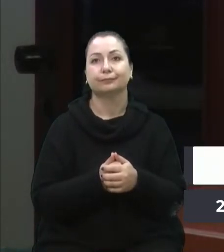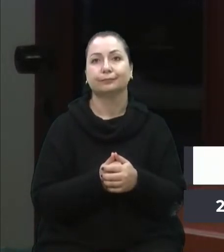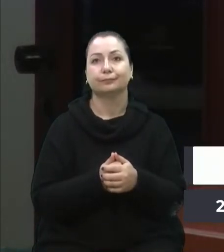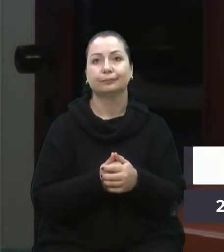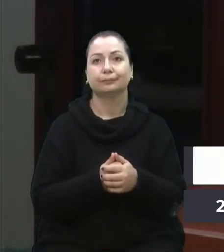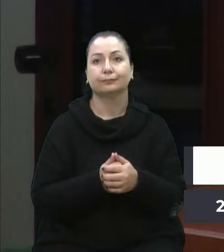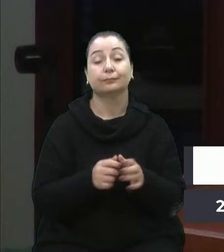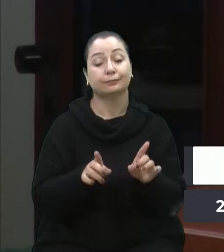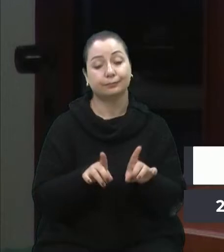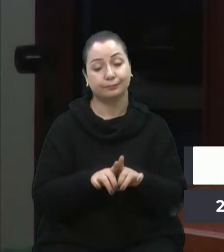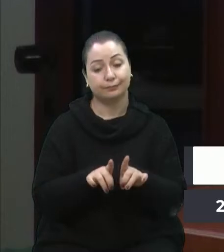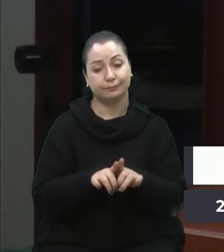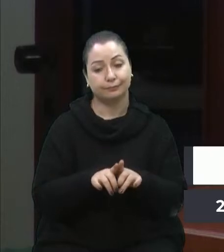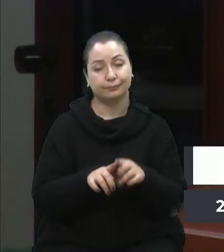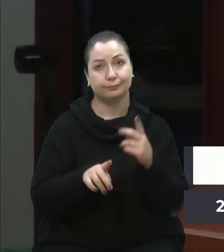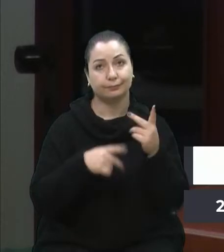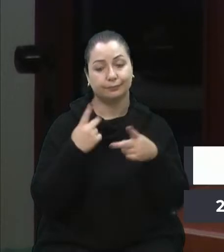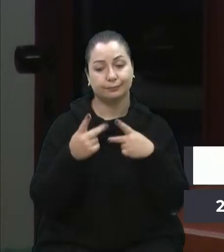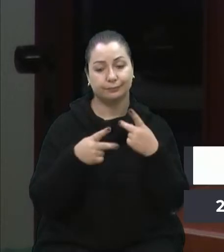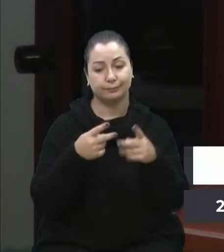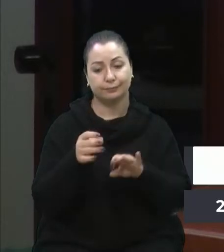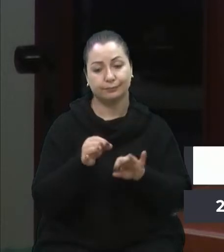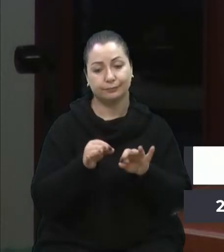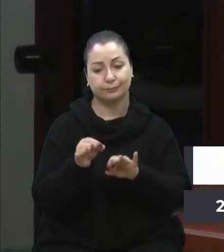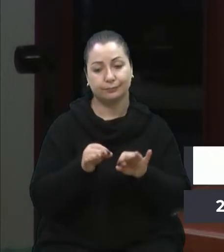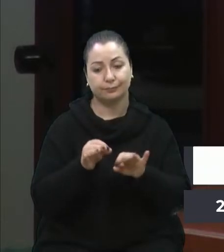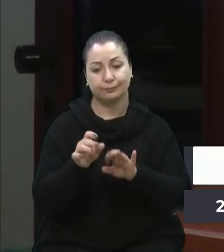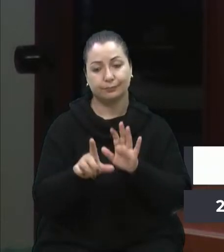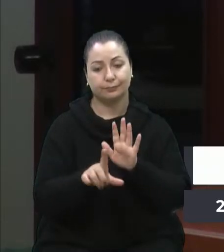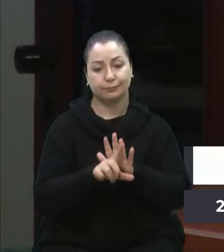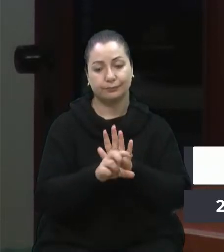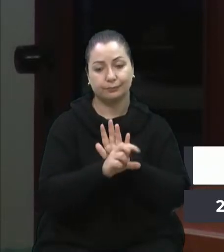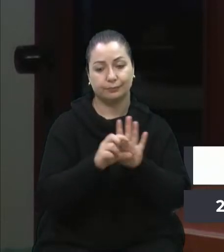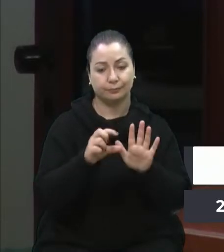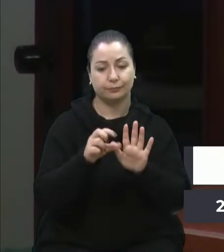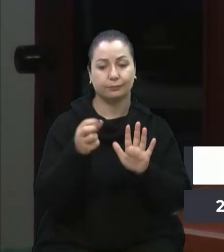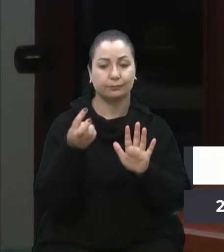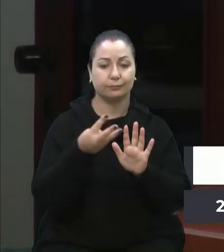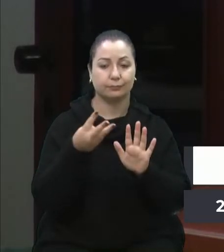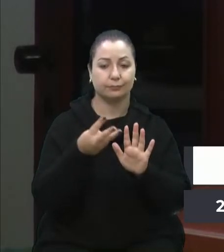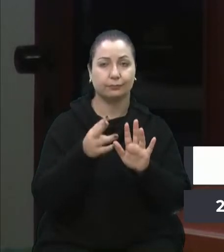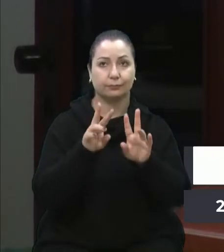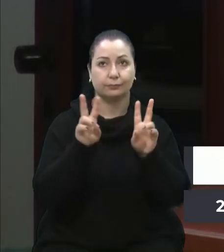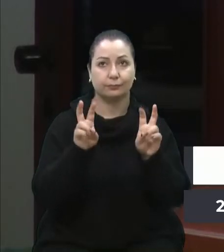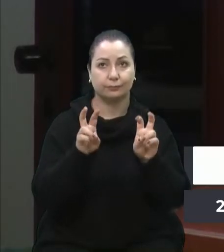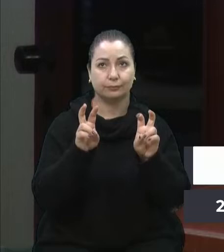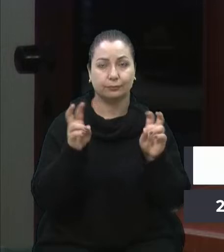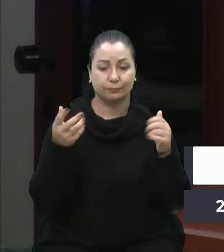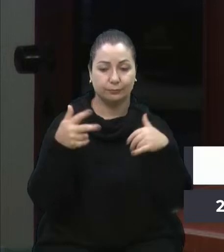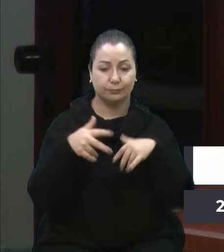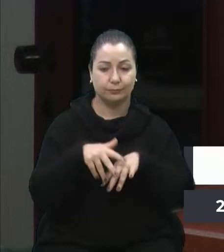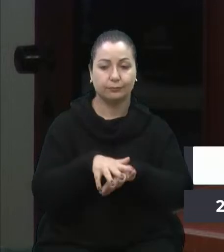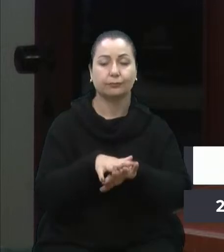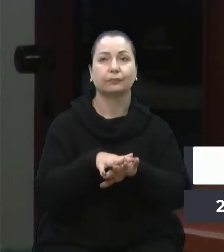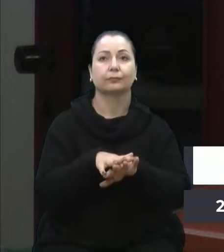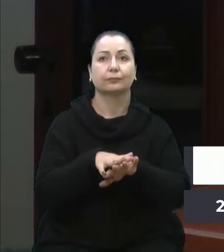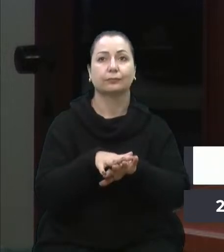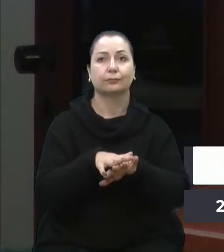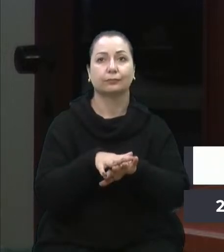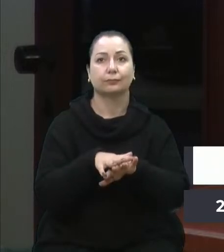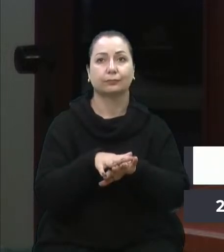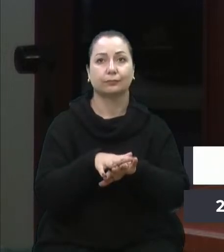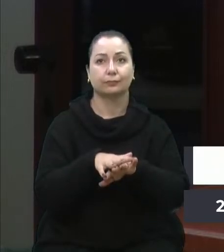Por sua vez, dispõe o próprio projeto de lei, no seu artigo 3º, acerca da integração das